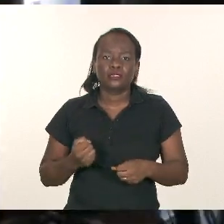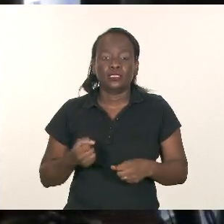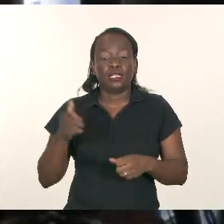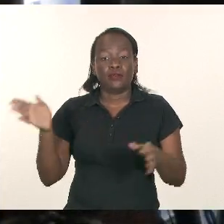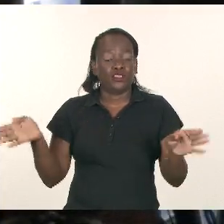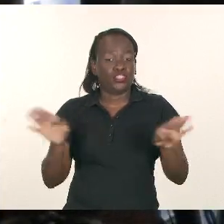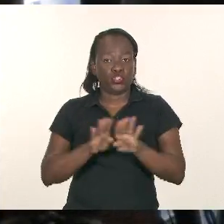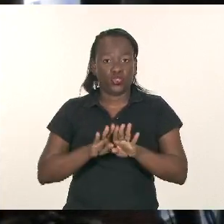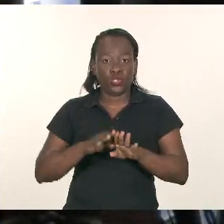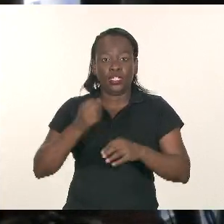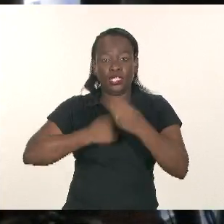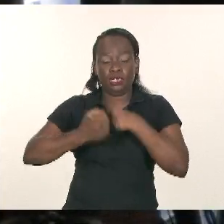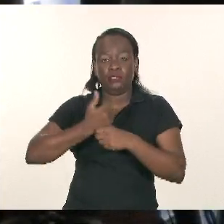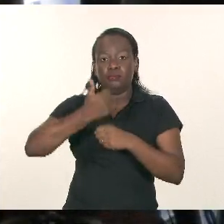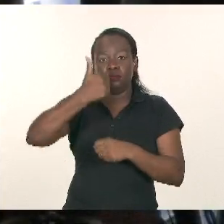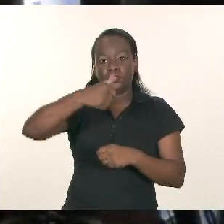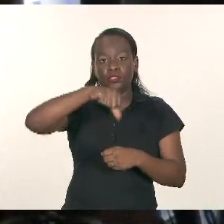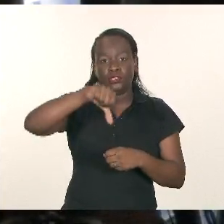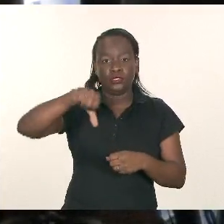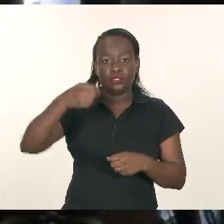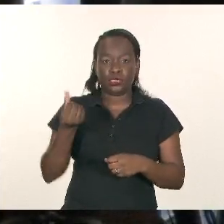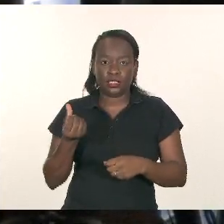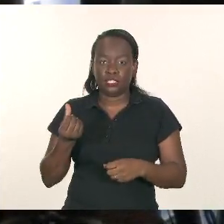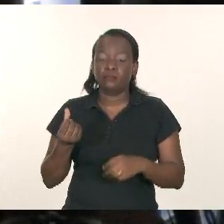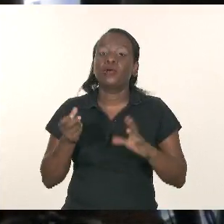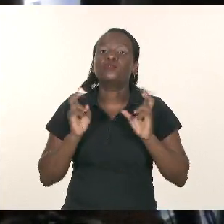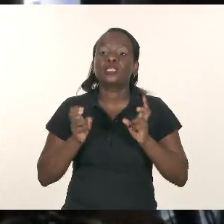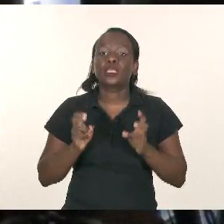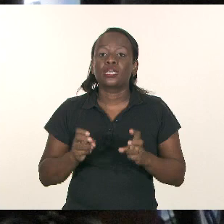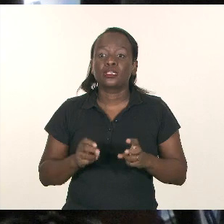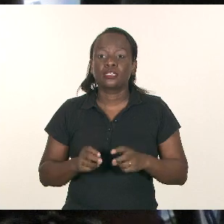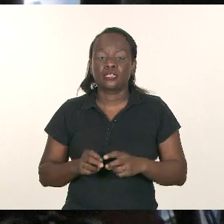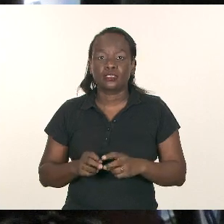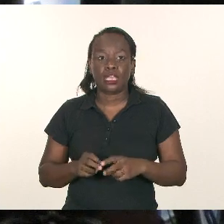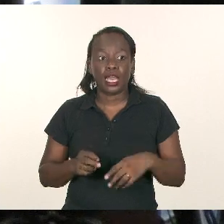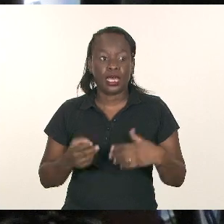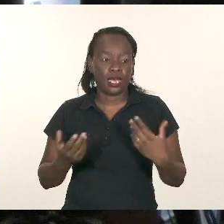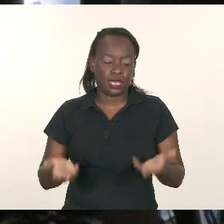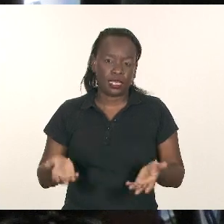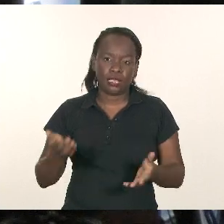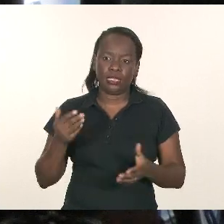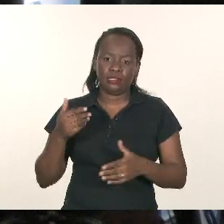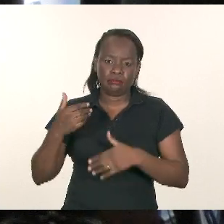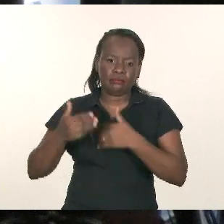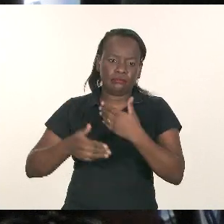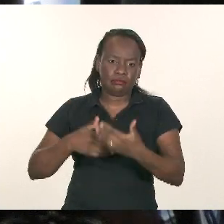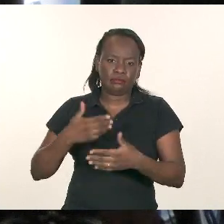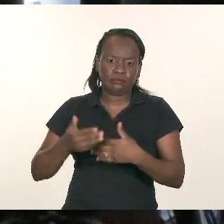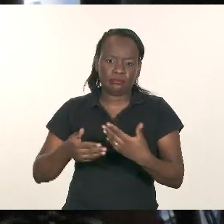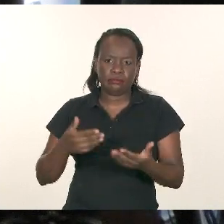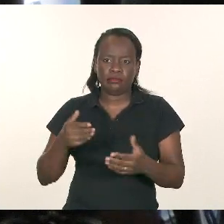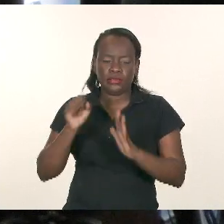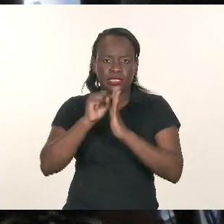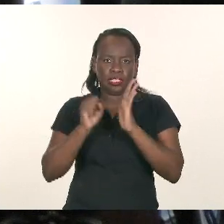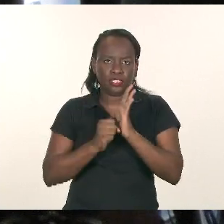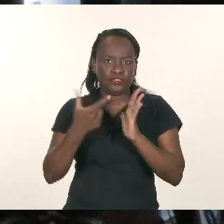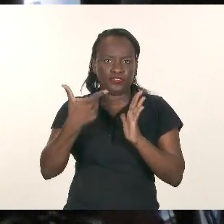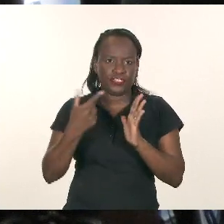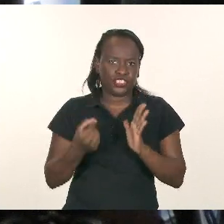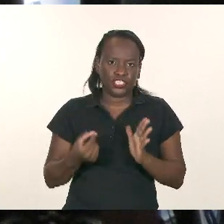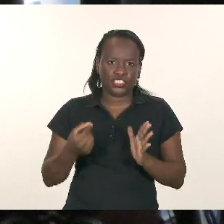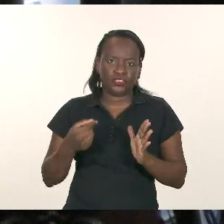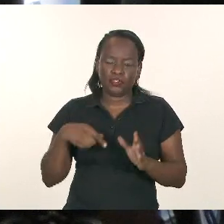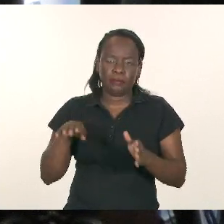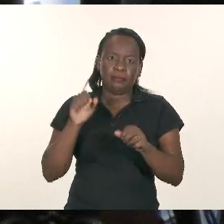fechou totalmente em 96. Não, o trem. Não, aí foi ao longo do século XX,